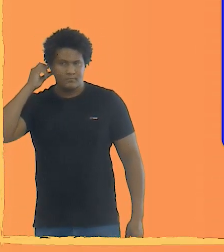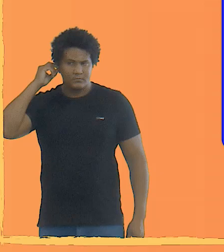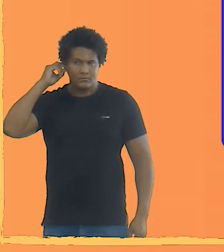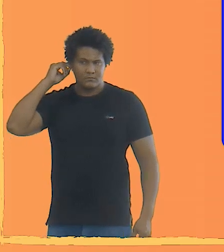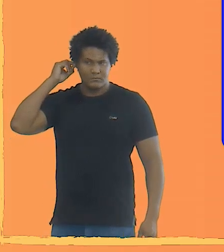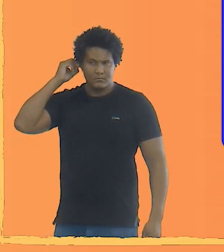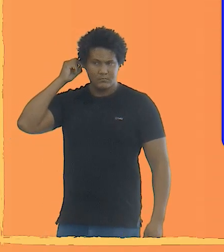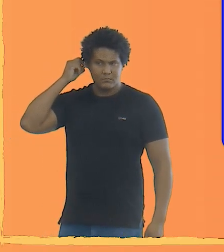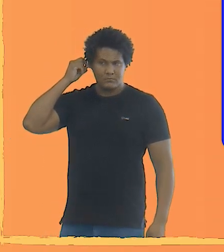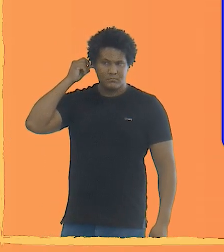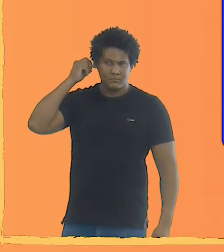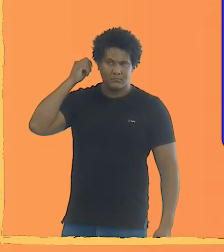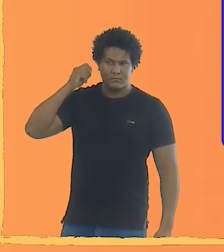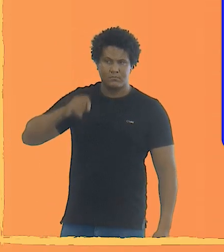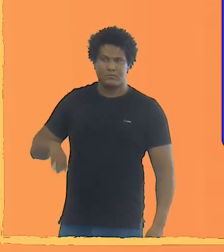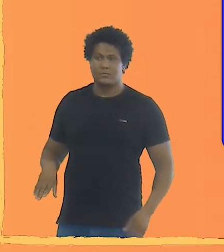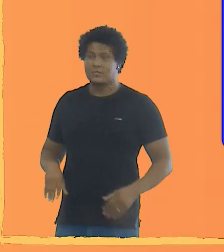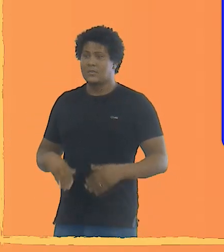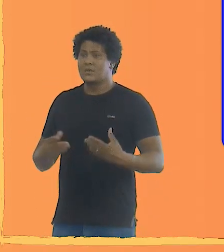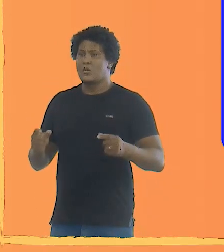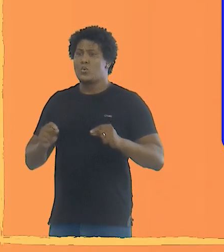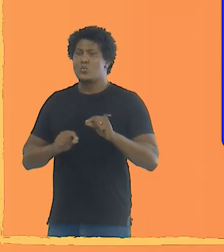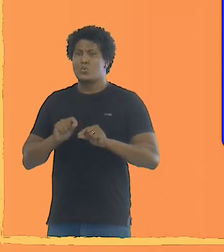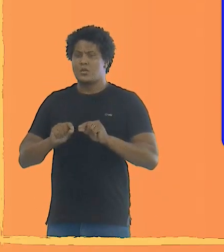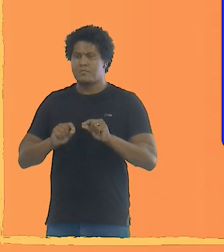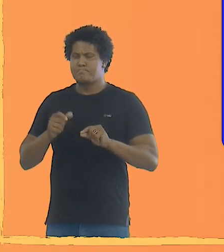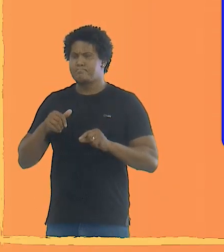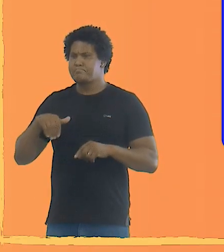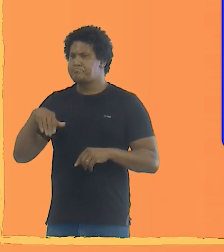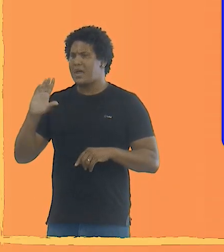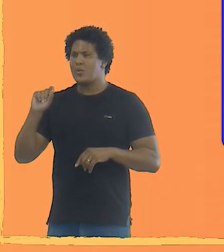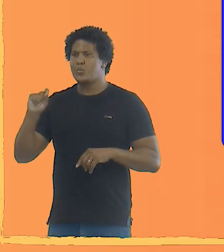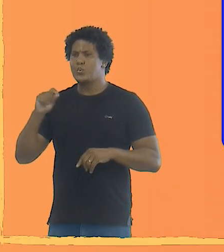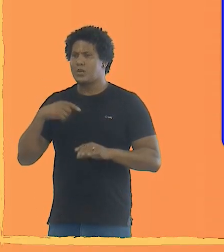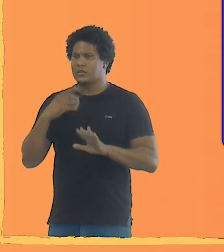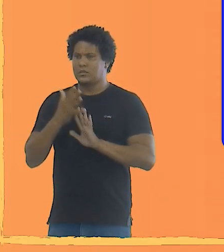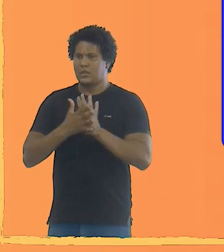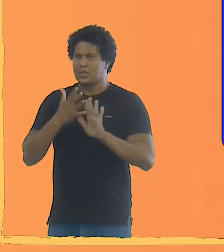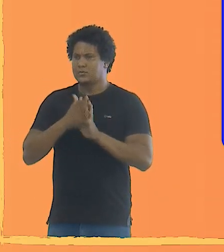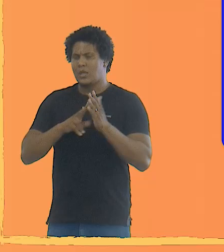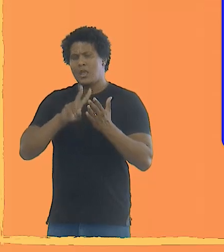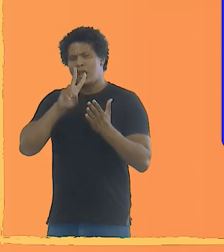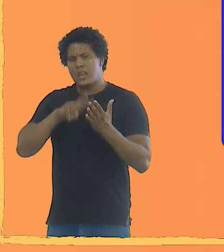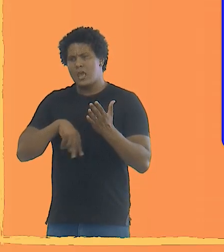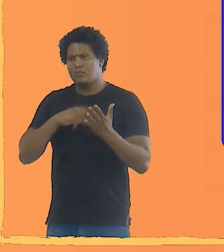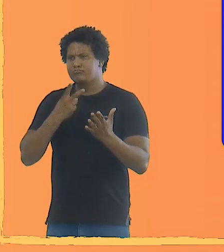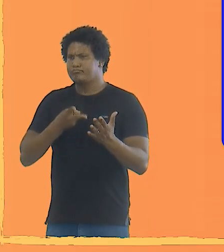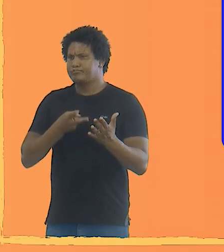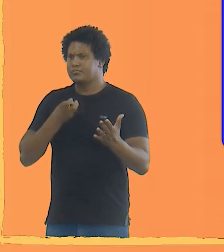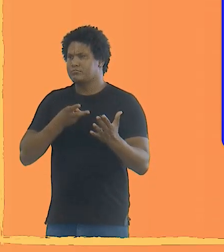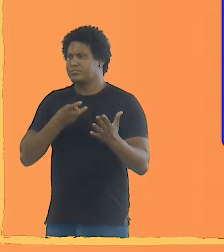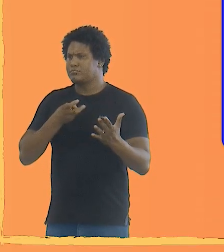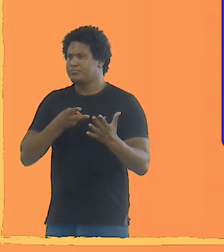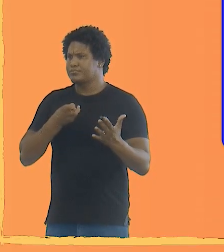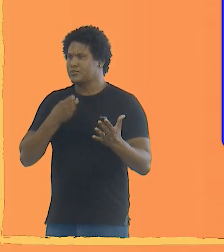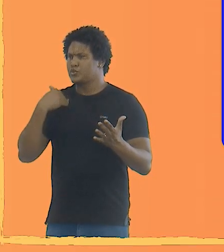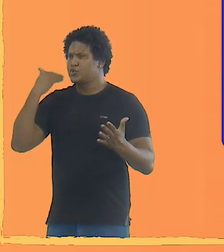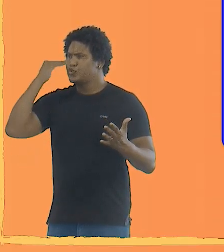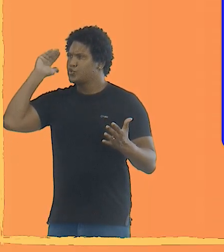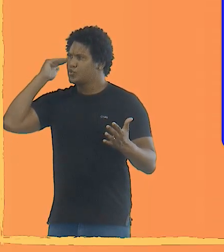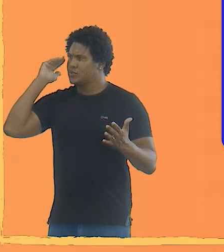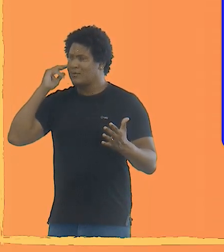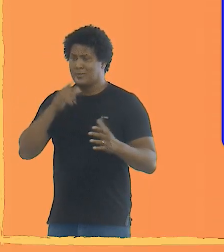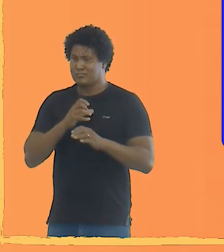boa? É muito mais, pessoal, cuidado e atenção na leitura do que um cálculo muito complicado. O cálculo não